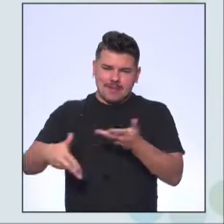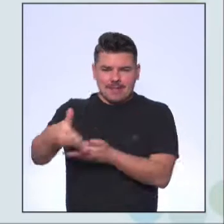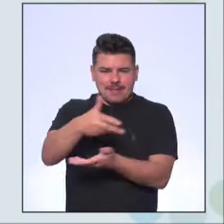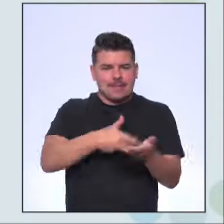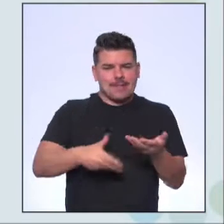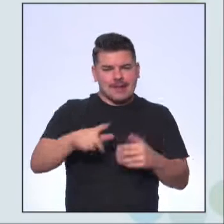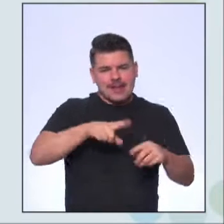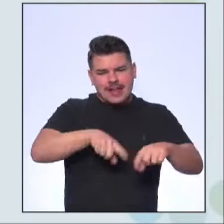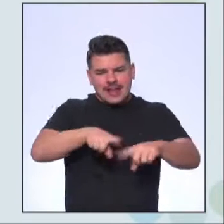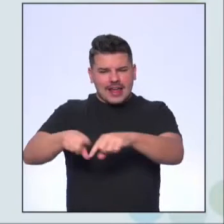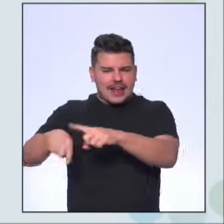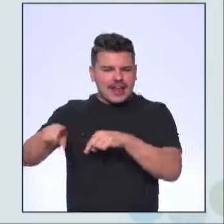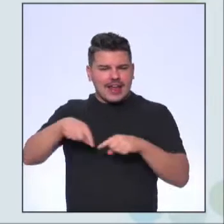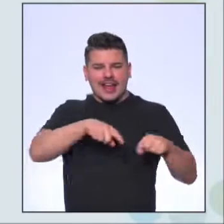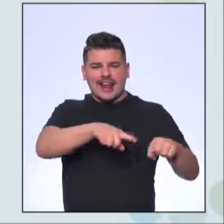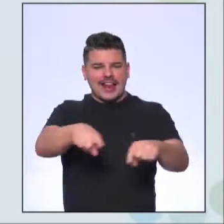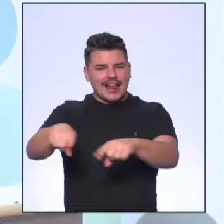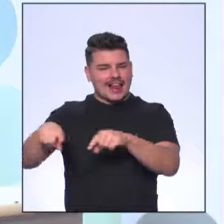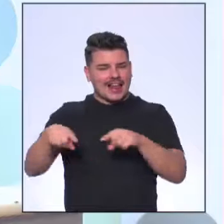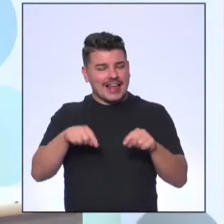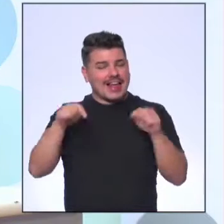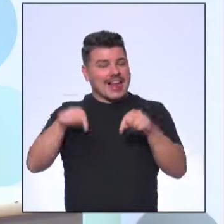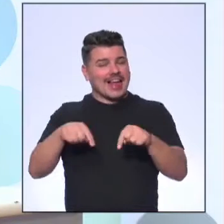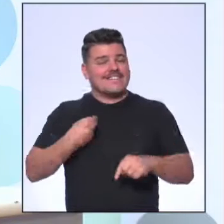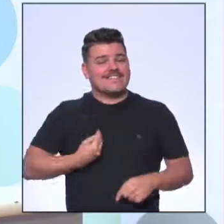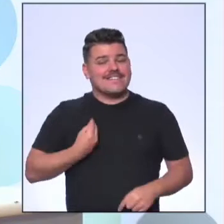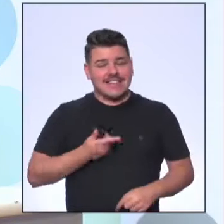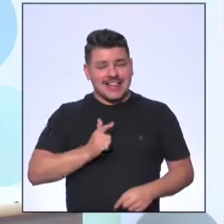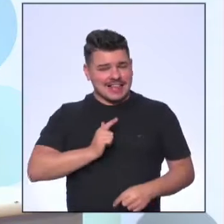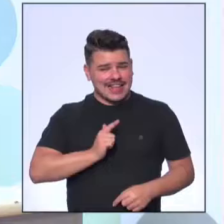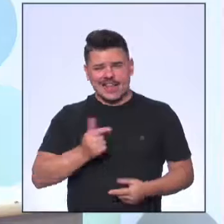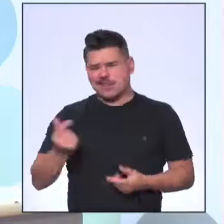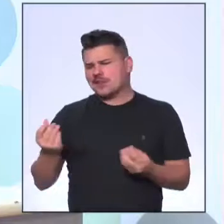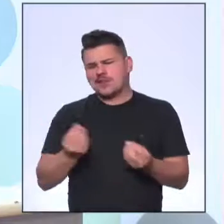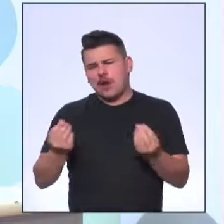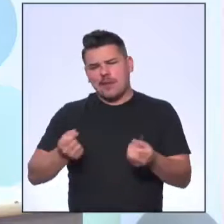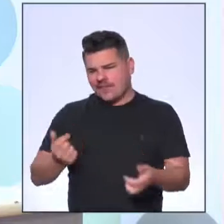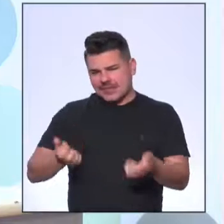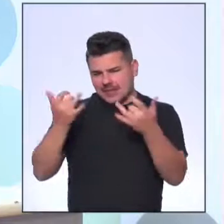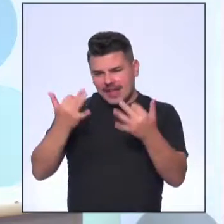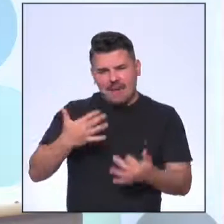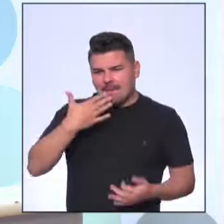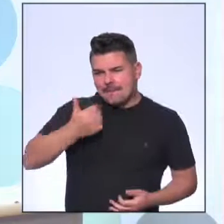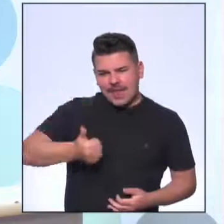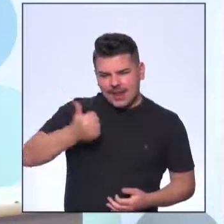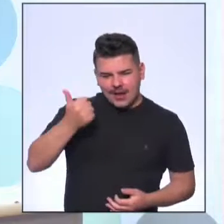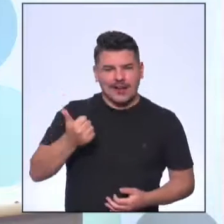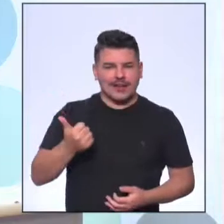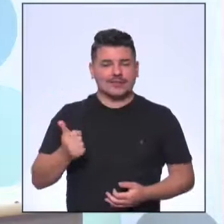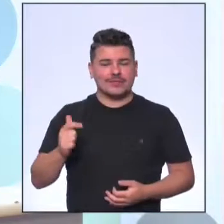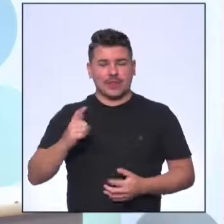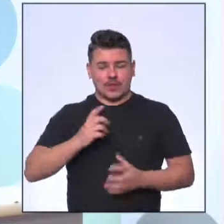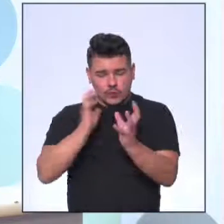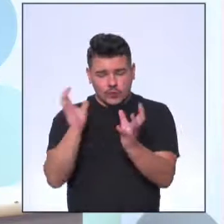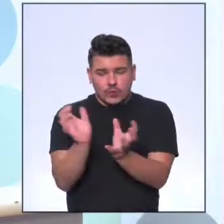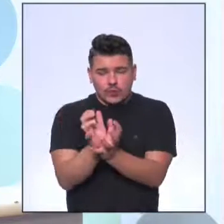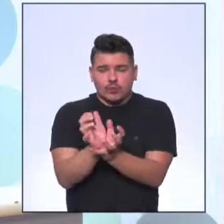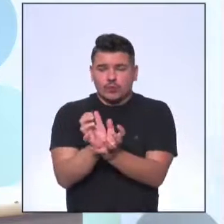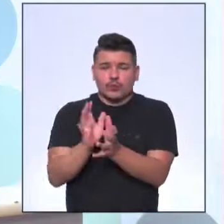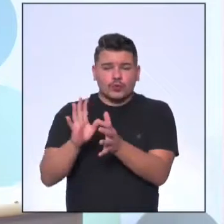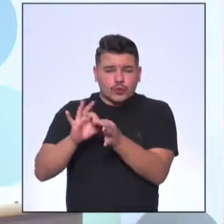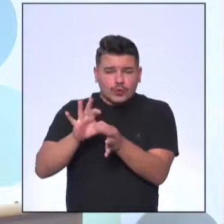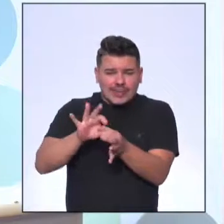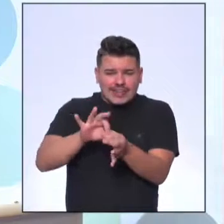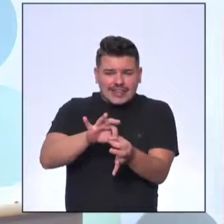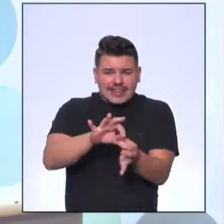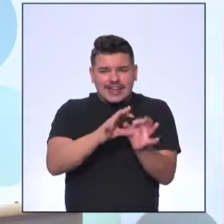matéria. Como é que nós podemos falar disso melhor para vocês, né? Então, eu tenho um todo interligado. No ecossistema, eu tenho fatores